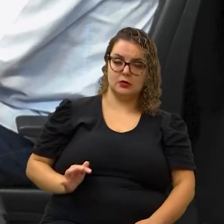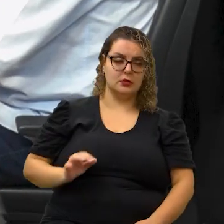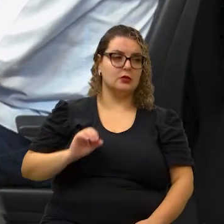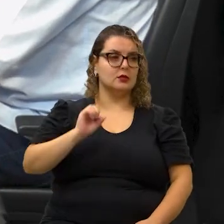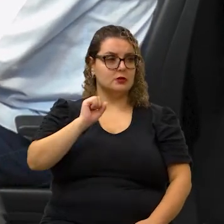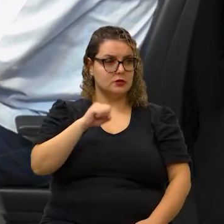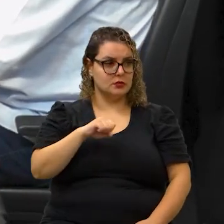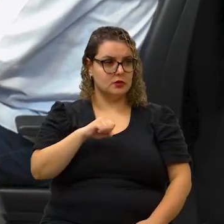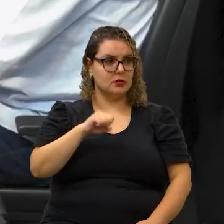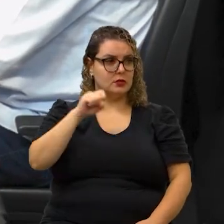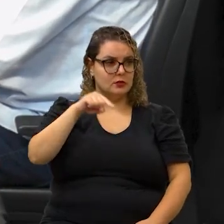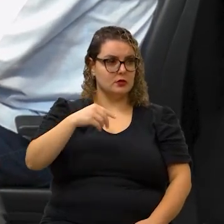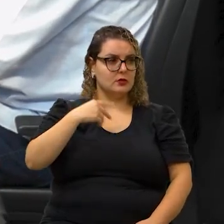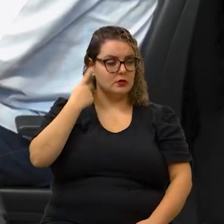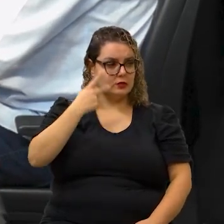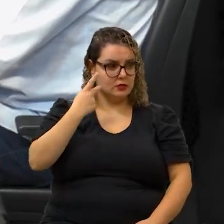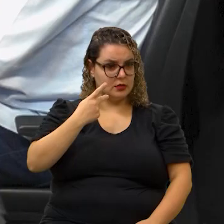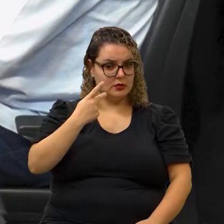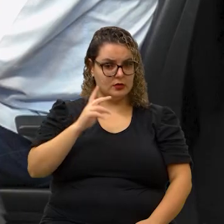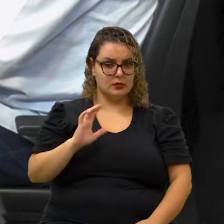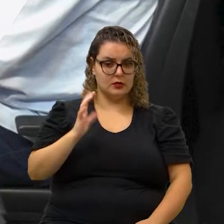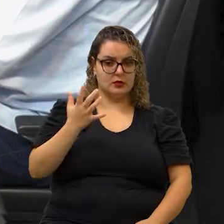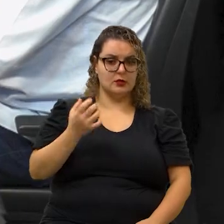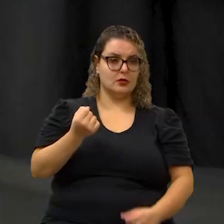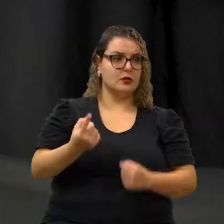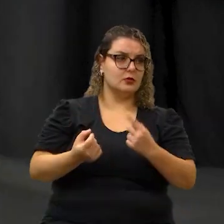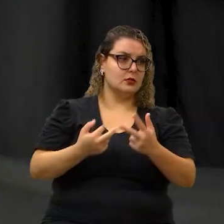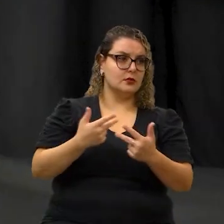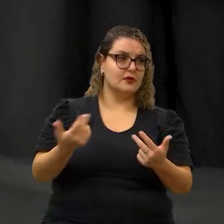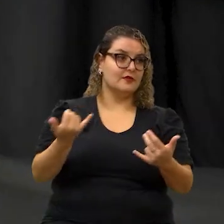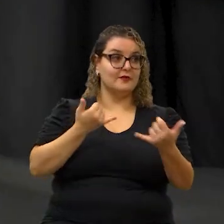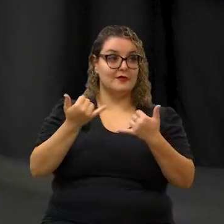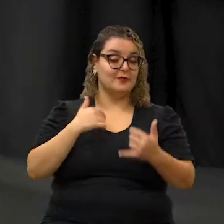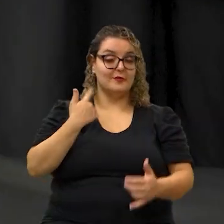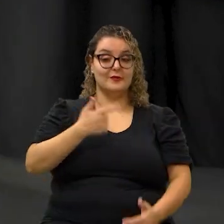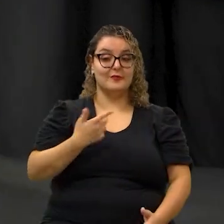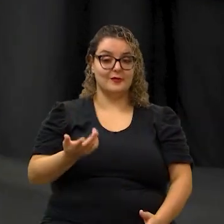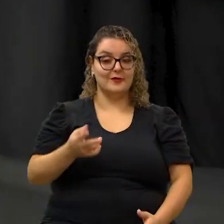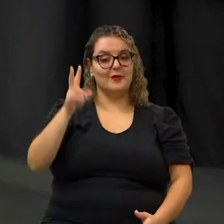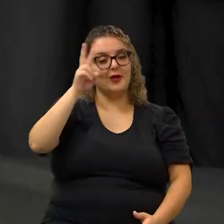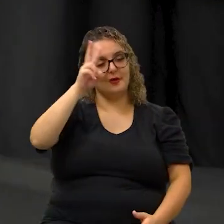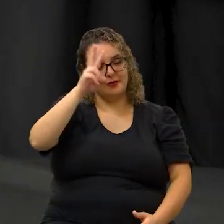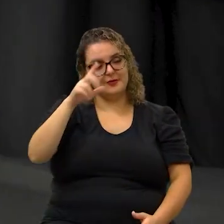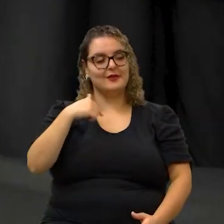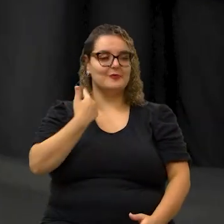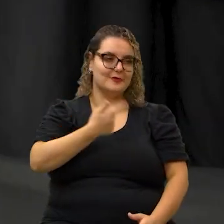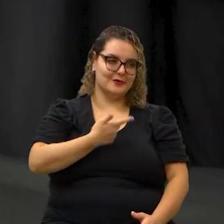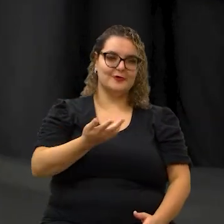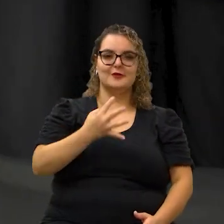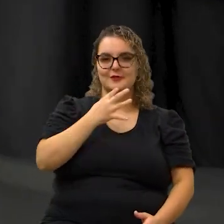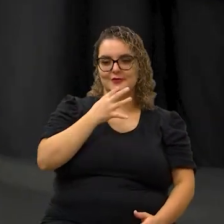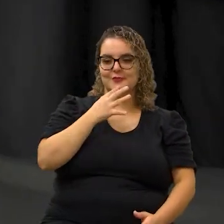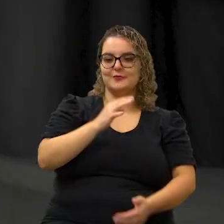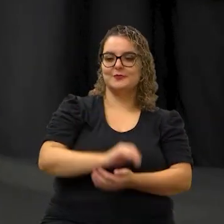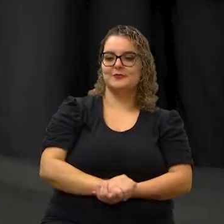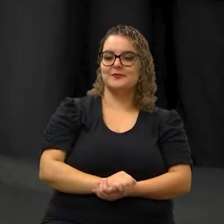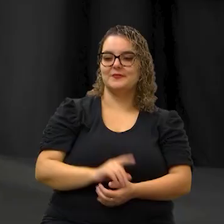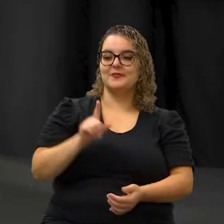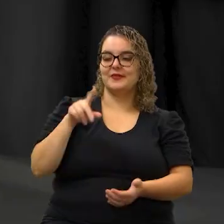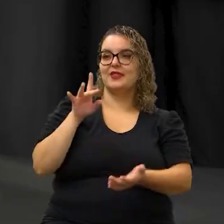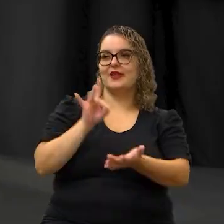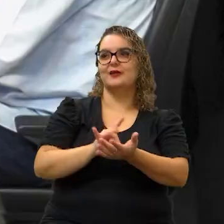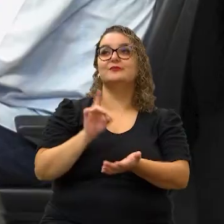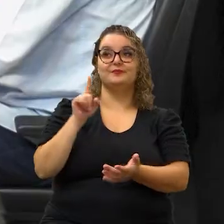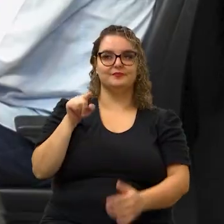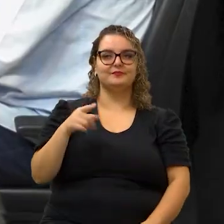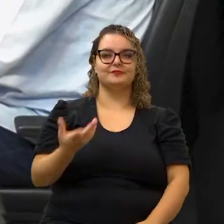federal, isso. Isso. E aí você estava aqui vereador e aconteceu alguma coisa. Conta pra gente ou relembra para quem conhece essa